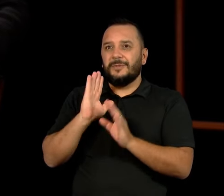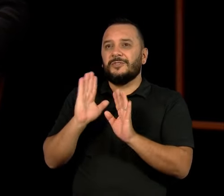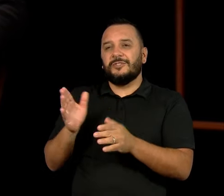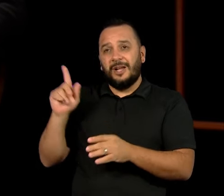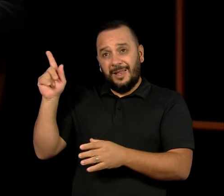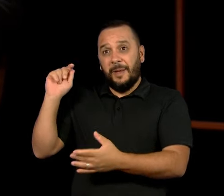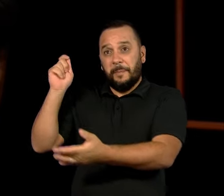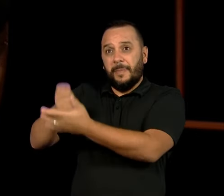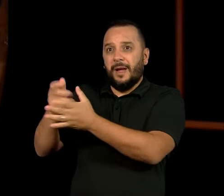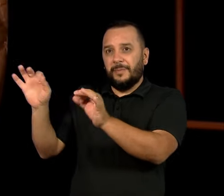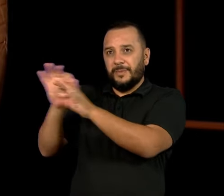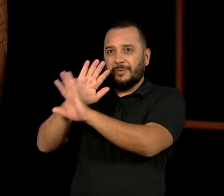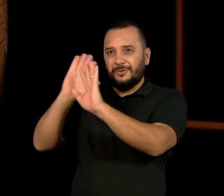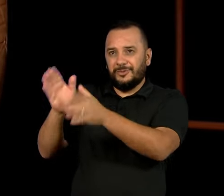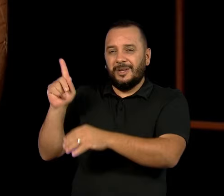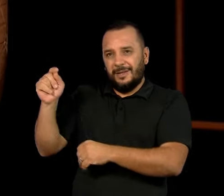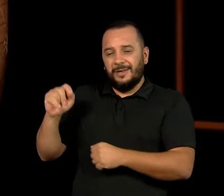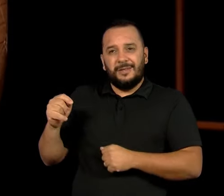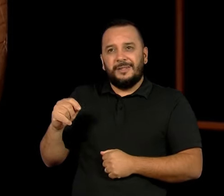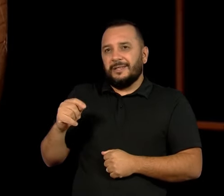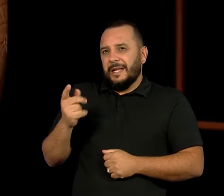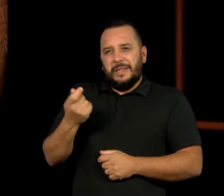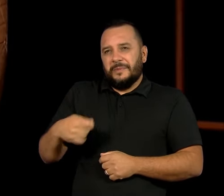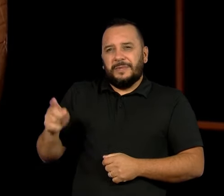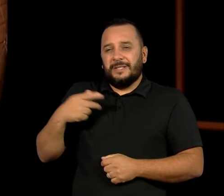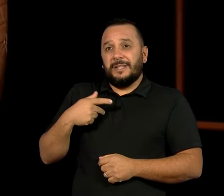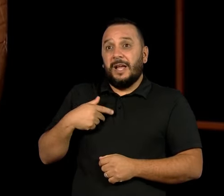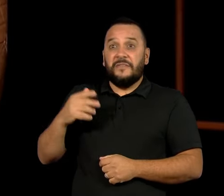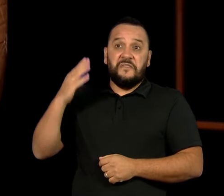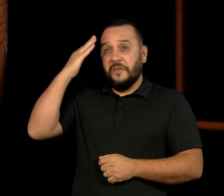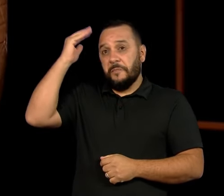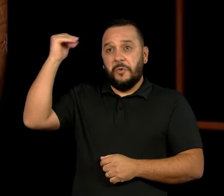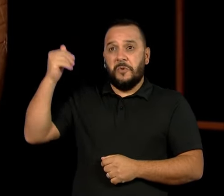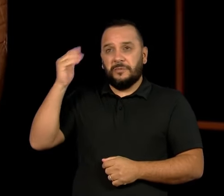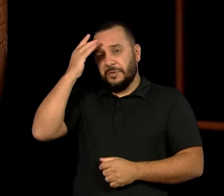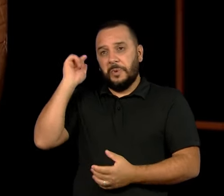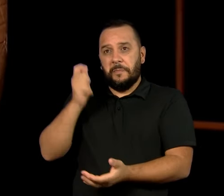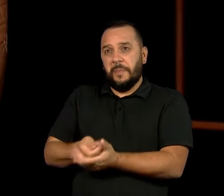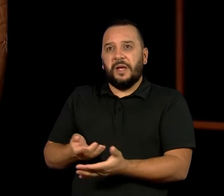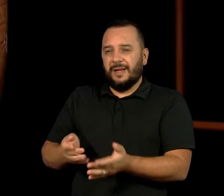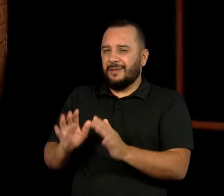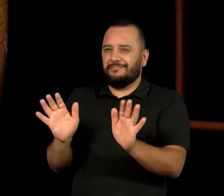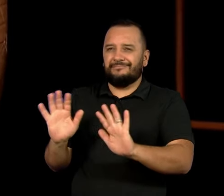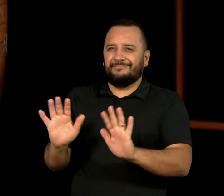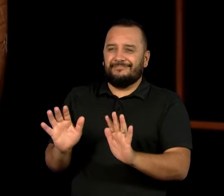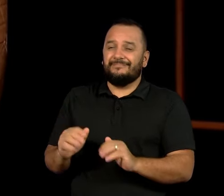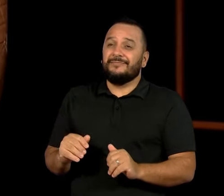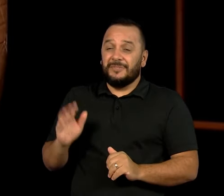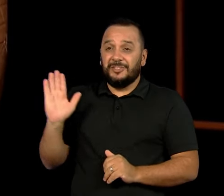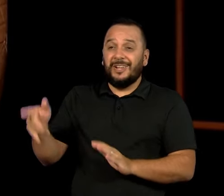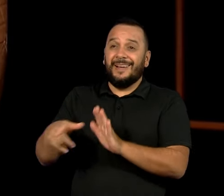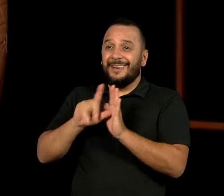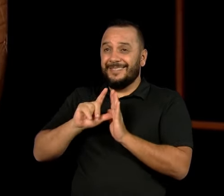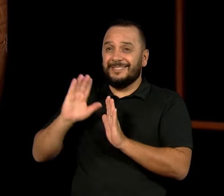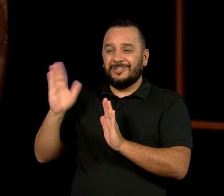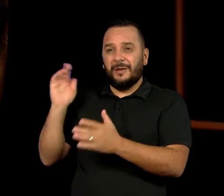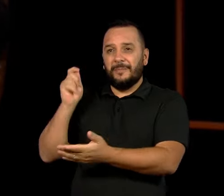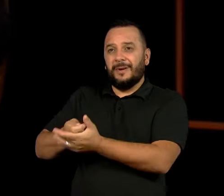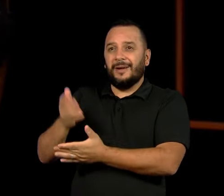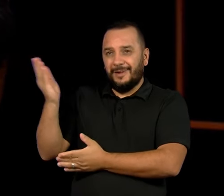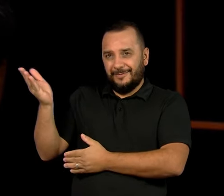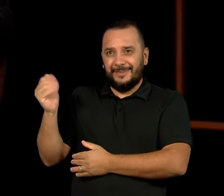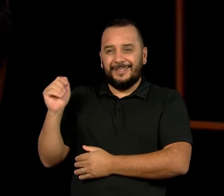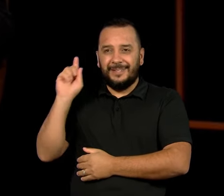começo. Então ele não precisava da bilheteria para se pagar, para dar retorno.